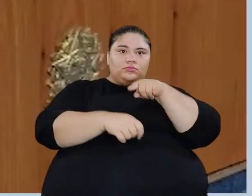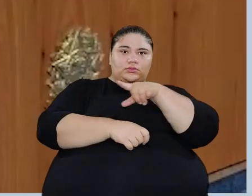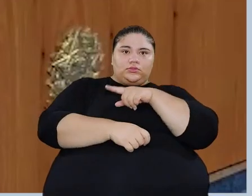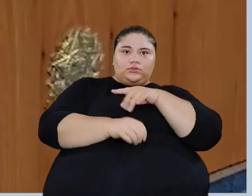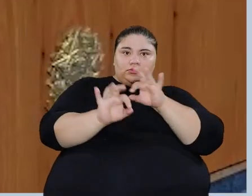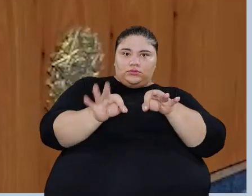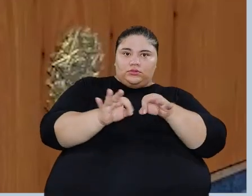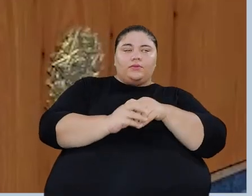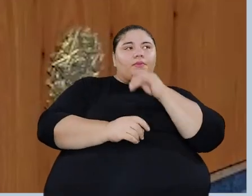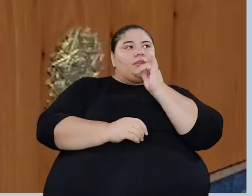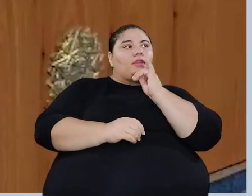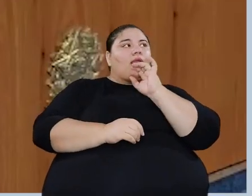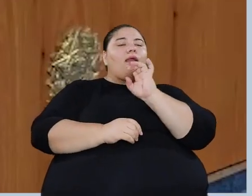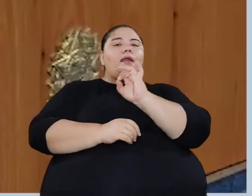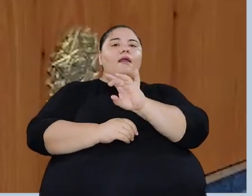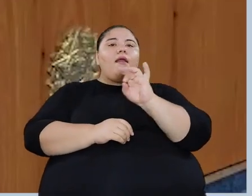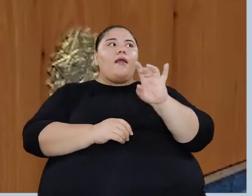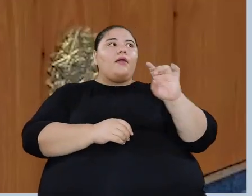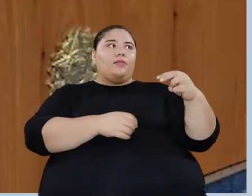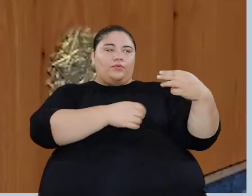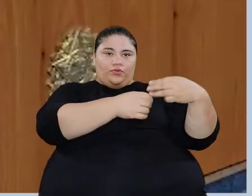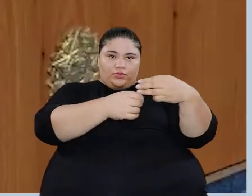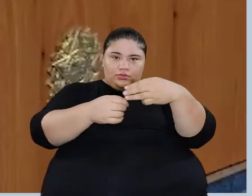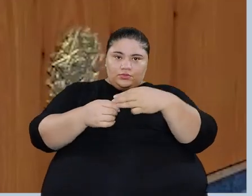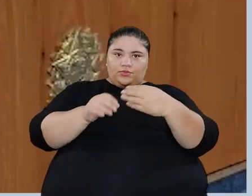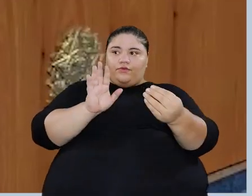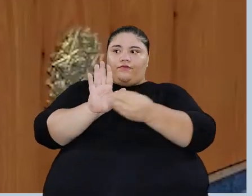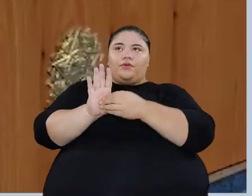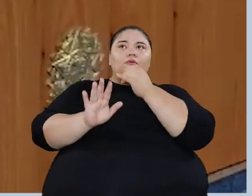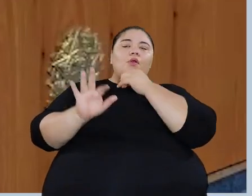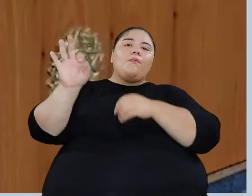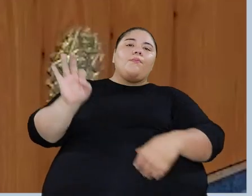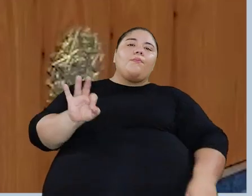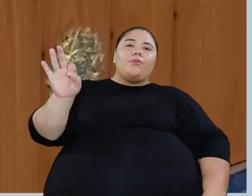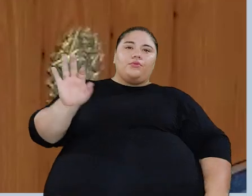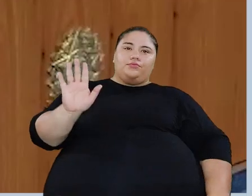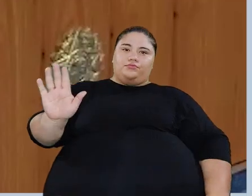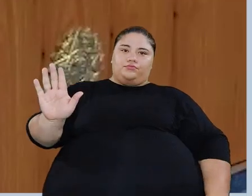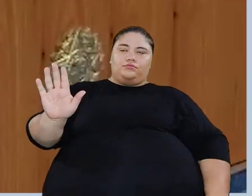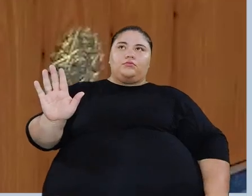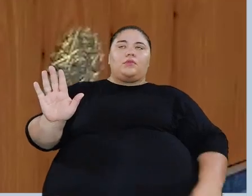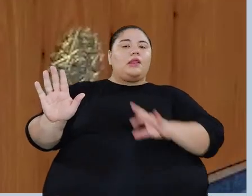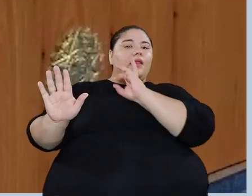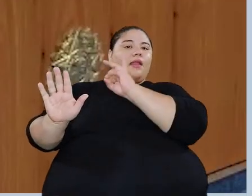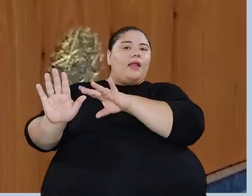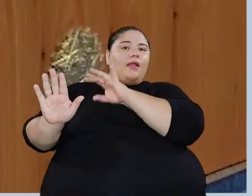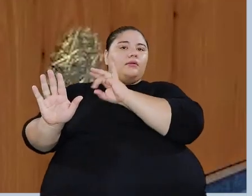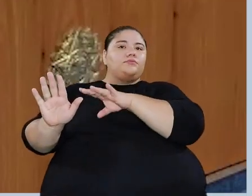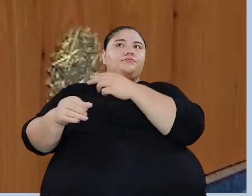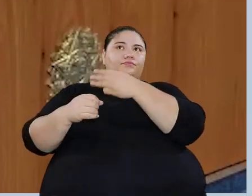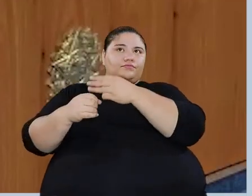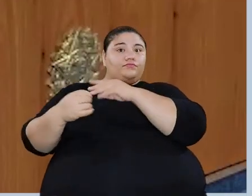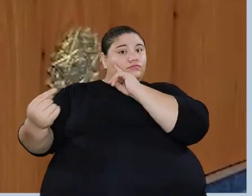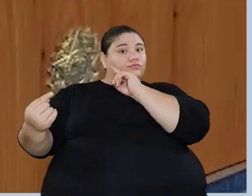tem por exemplo, cada município pode fixar uma alíquota. Então, para cada município...